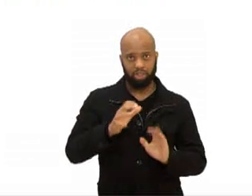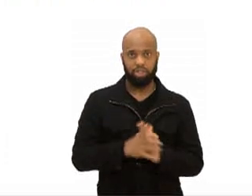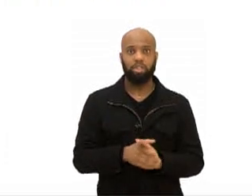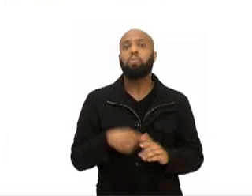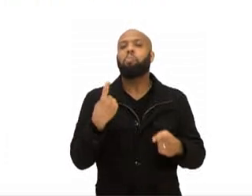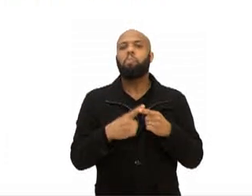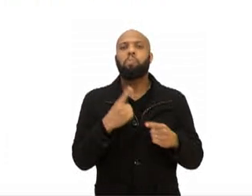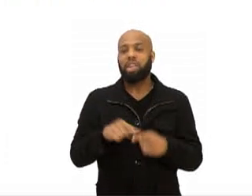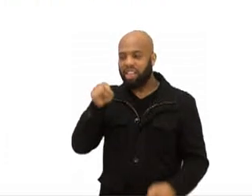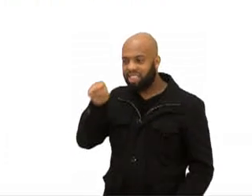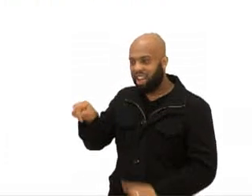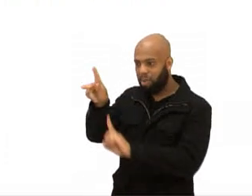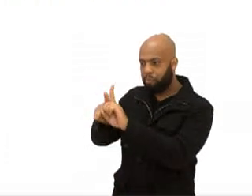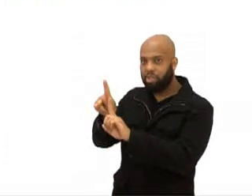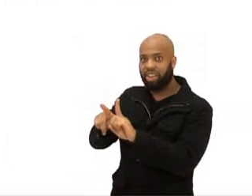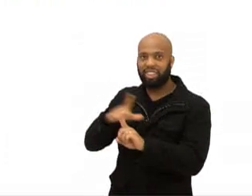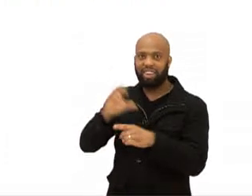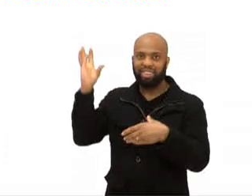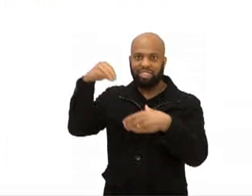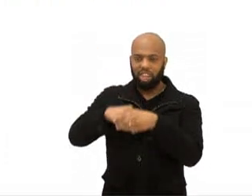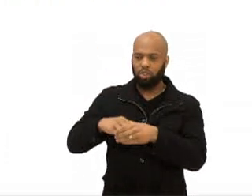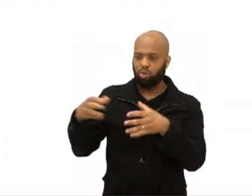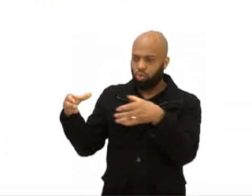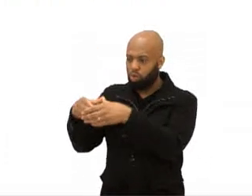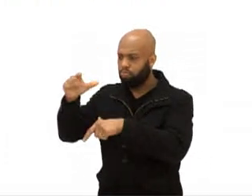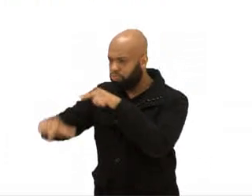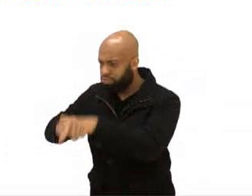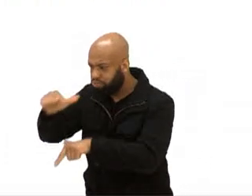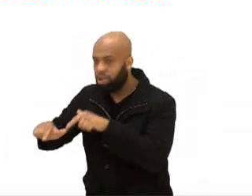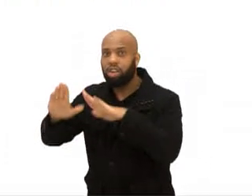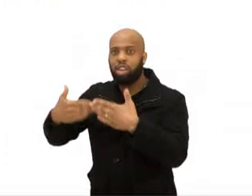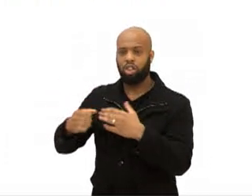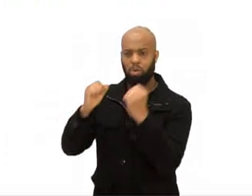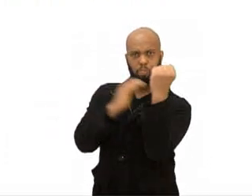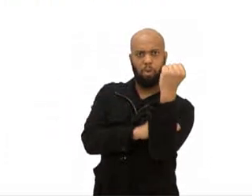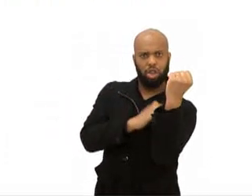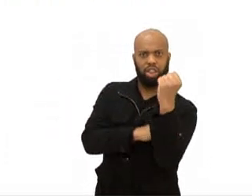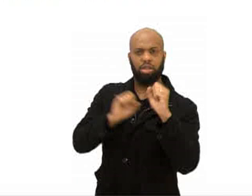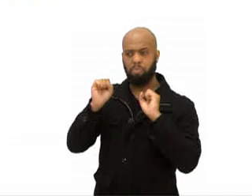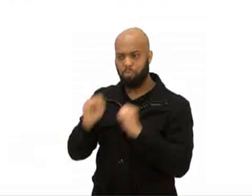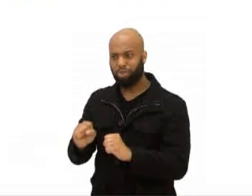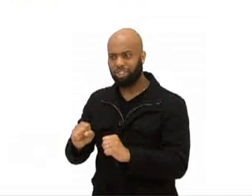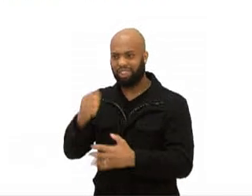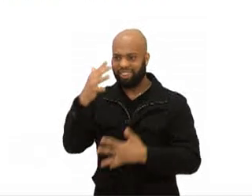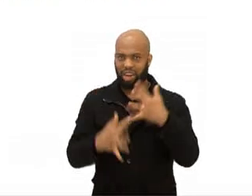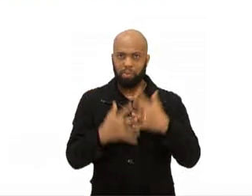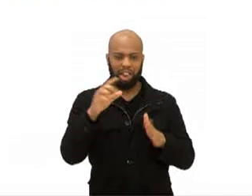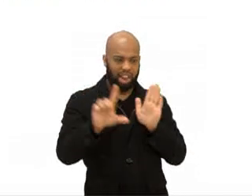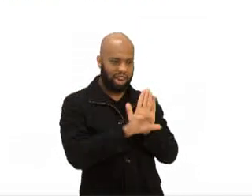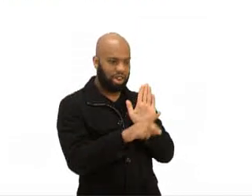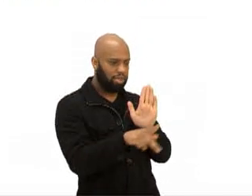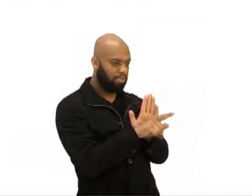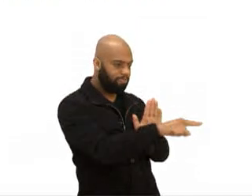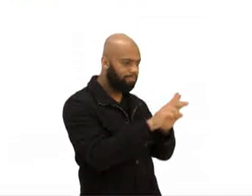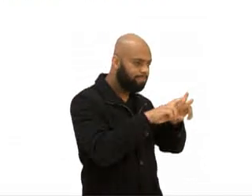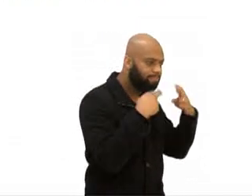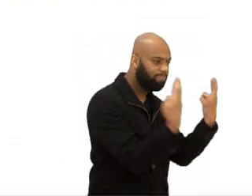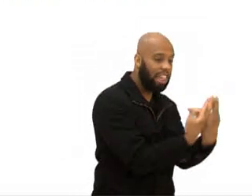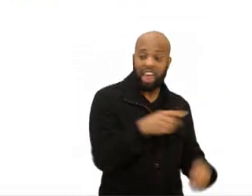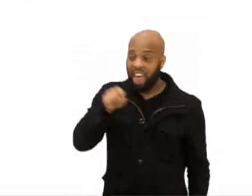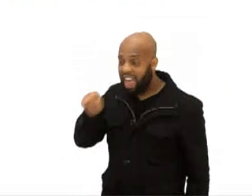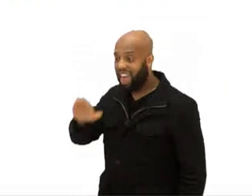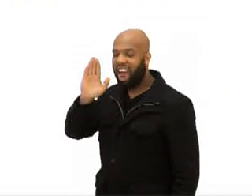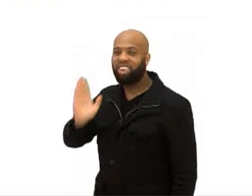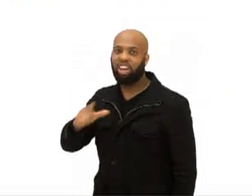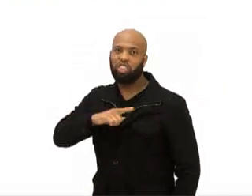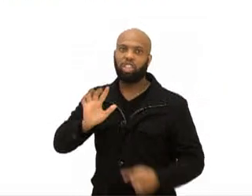fato de a personagem ser integrante do núcleo trabalhador, tal poder poderia interferir nas leis do reino. E Mari já havia